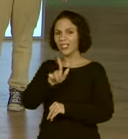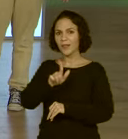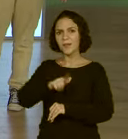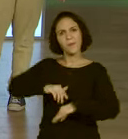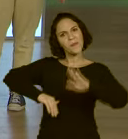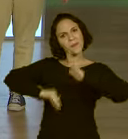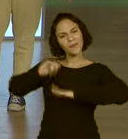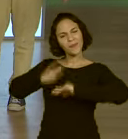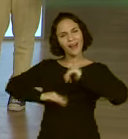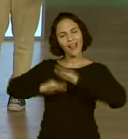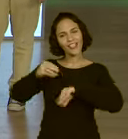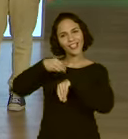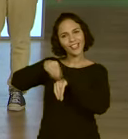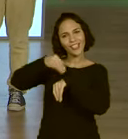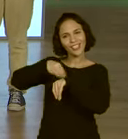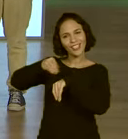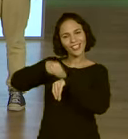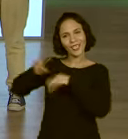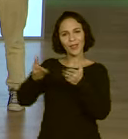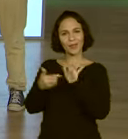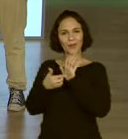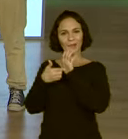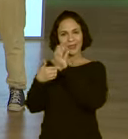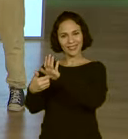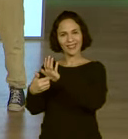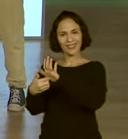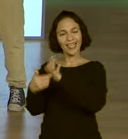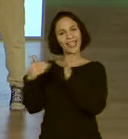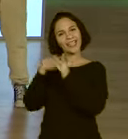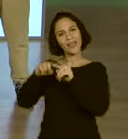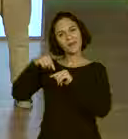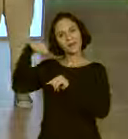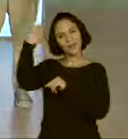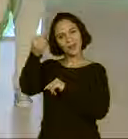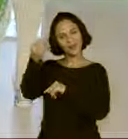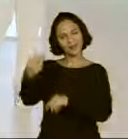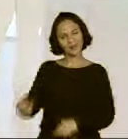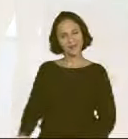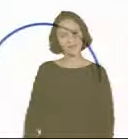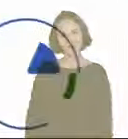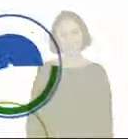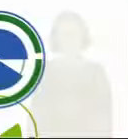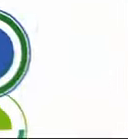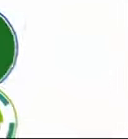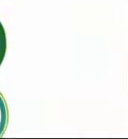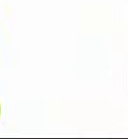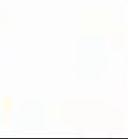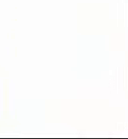prática todas essas dicas que nós apresentamos a vocês. Até a próxima!